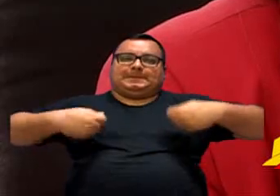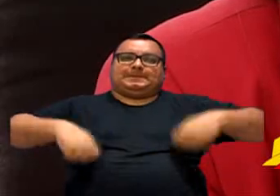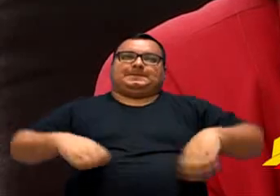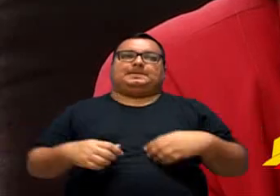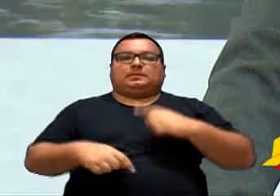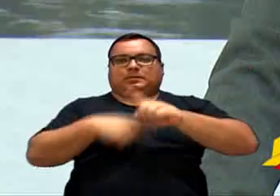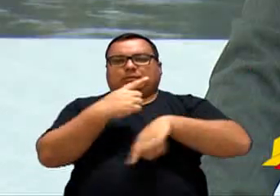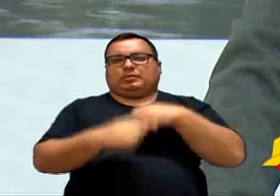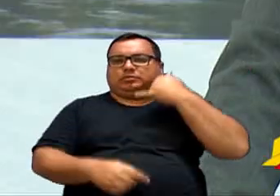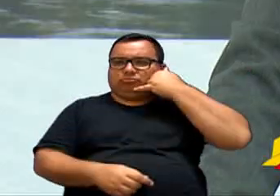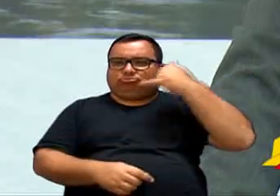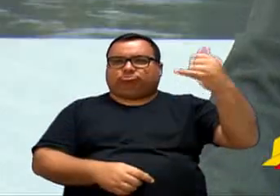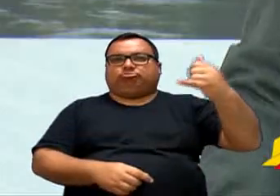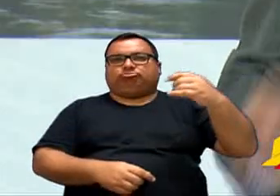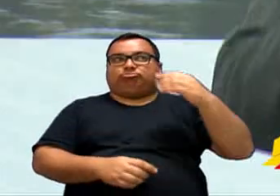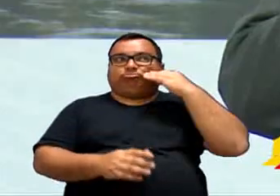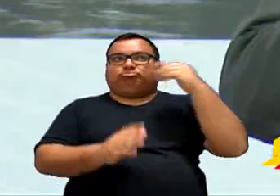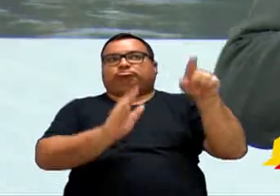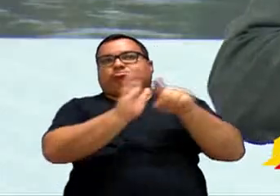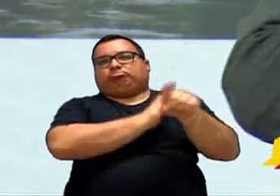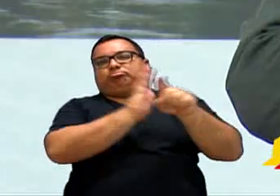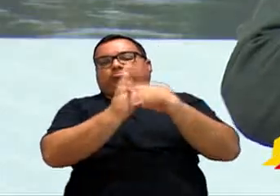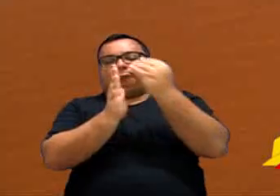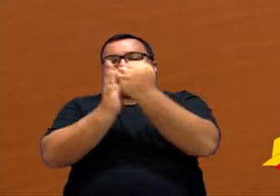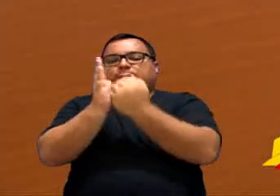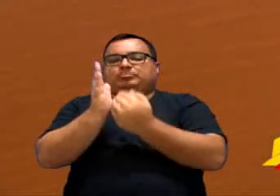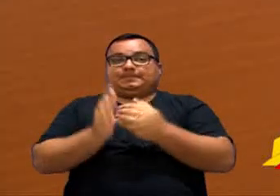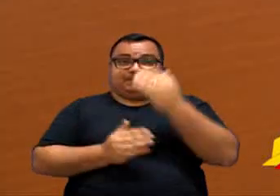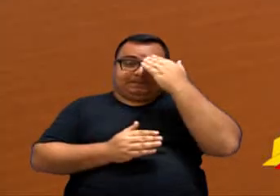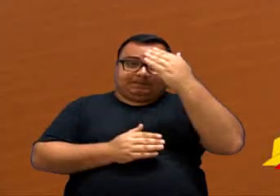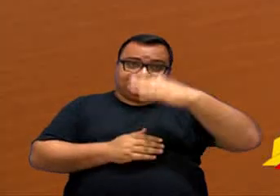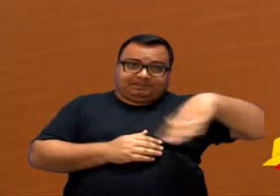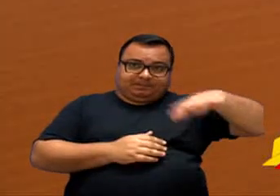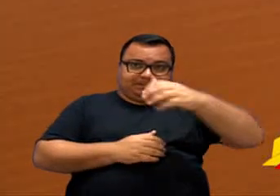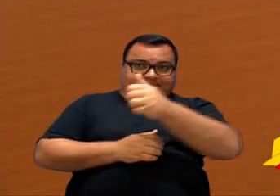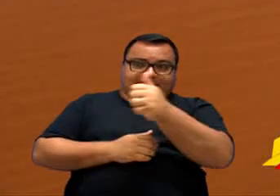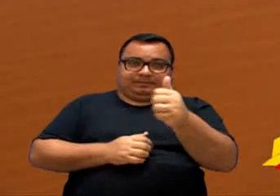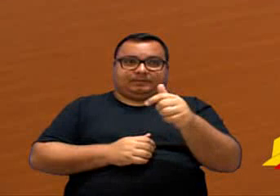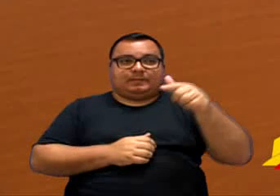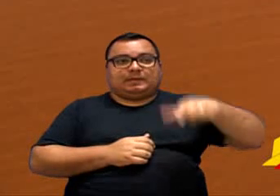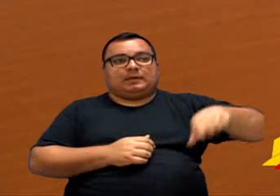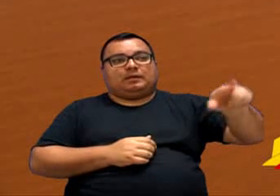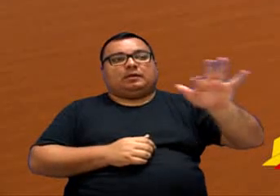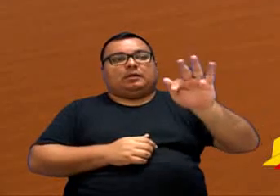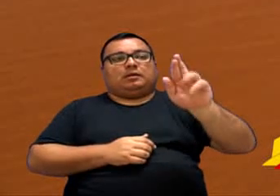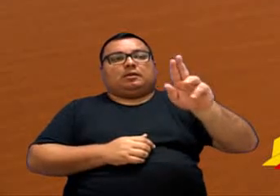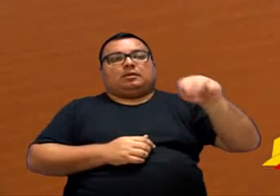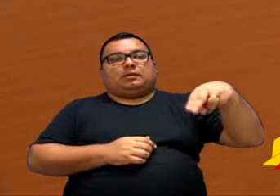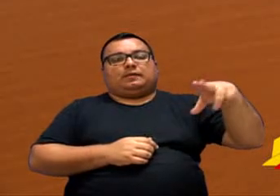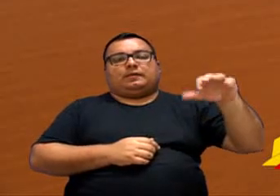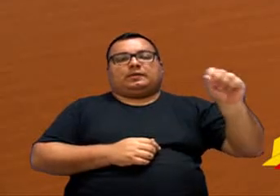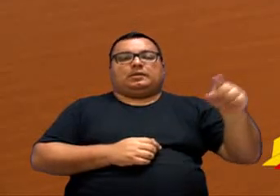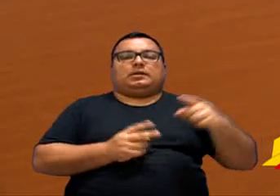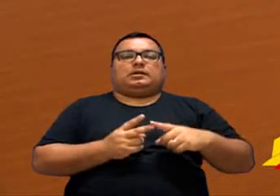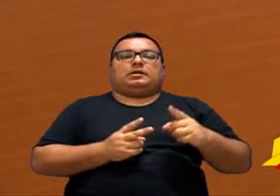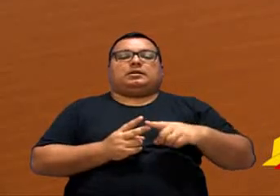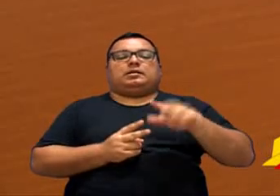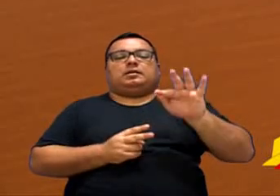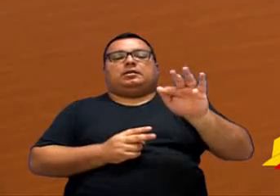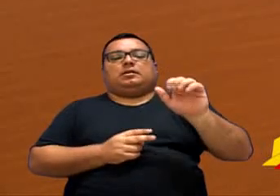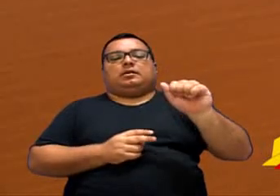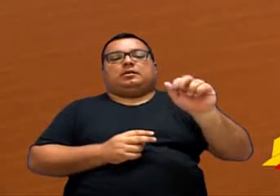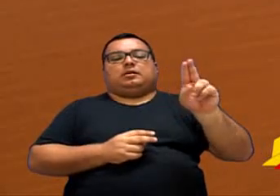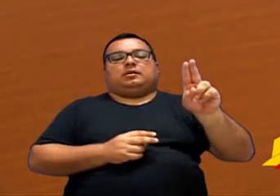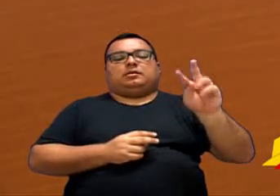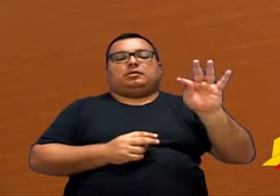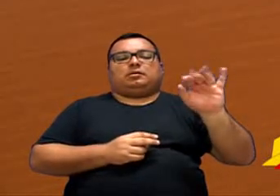para lá perguntando, inclusive, por favor. Sobre isso, tá bom? Obrigado, a vereadora Fernanda, depois o Fausto e depois o Vitão do